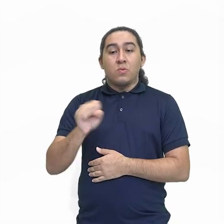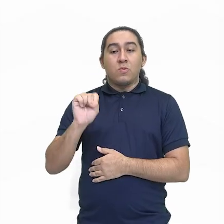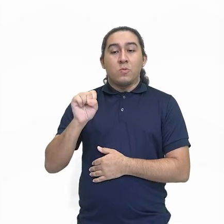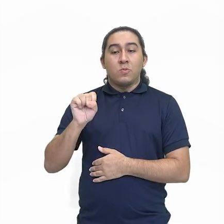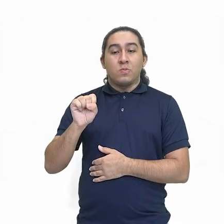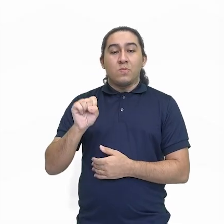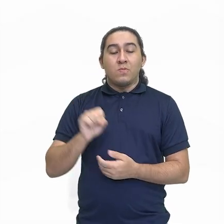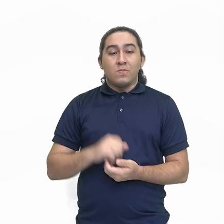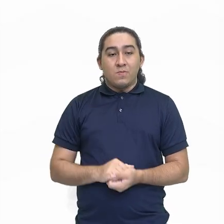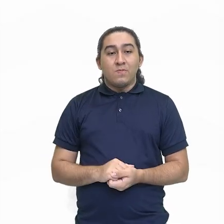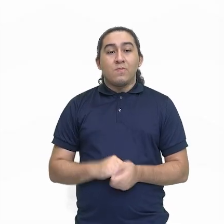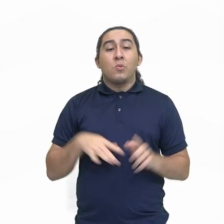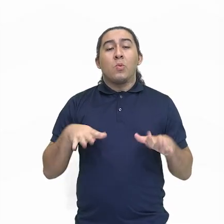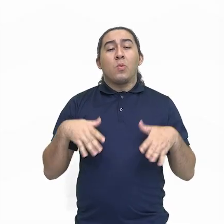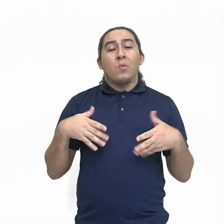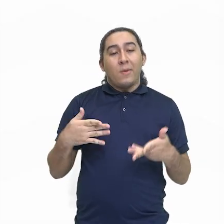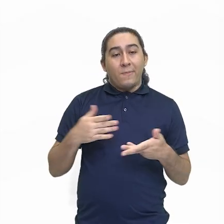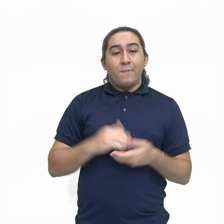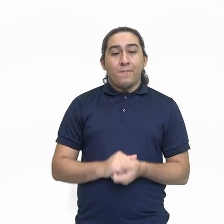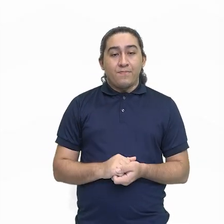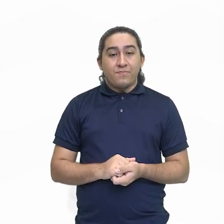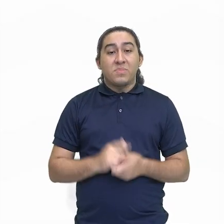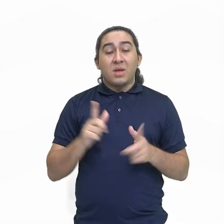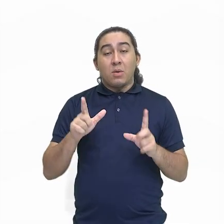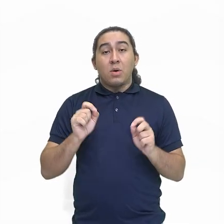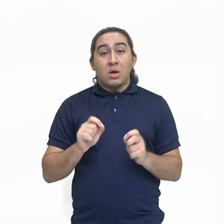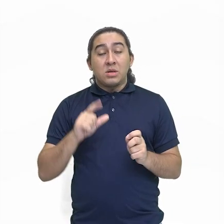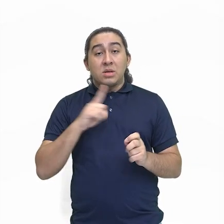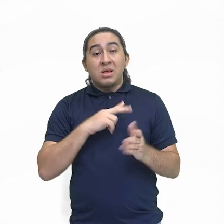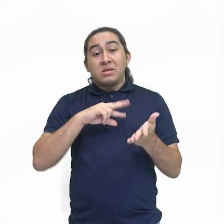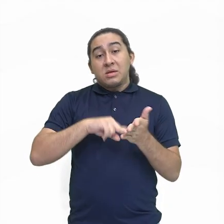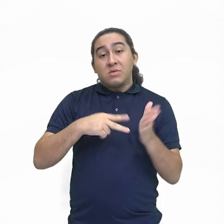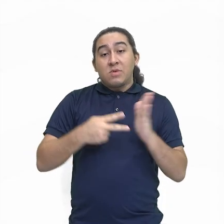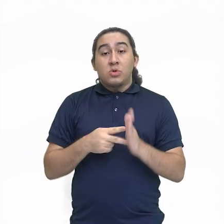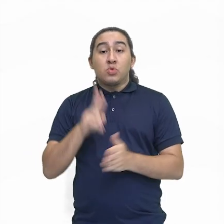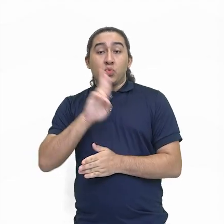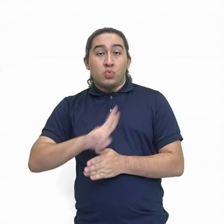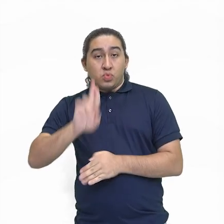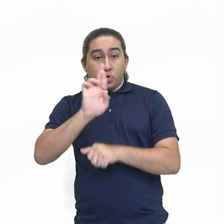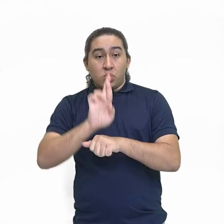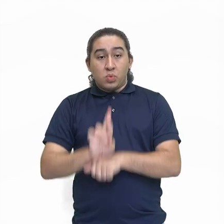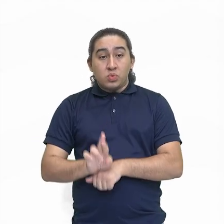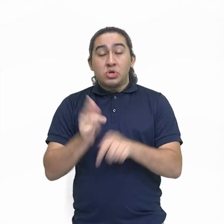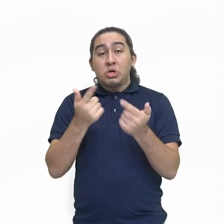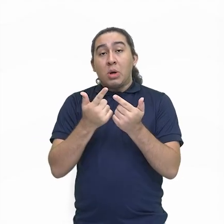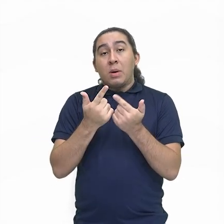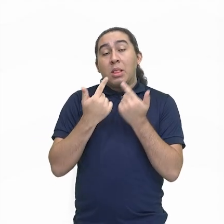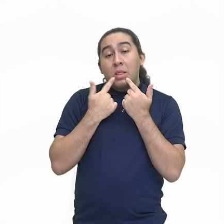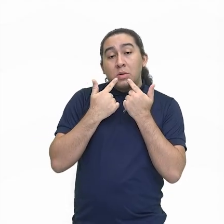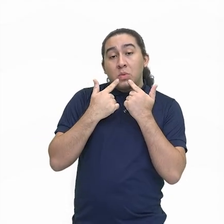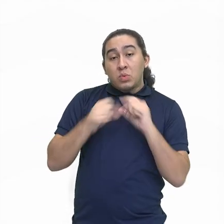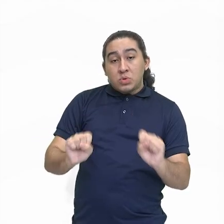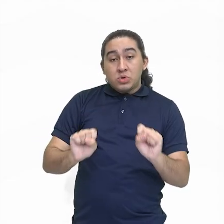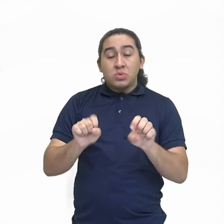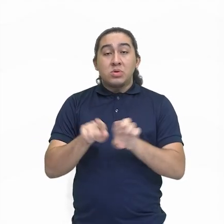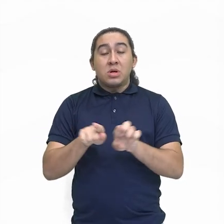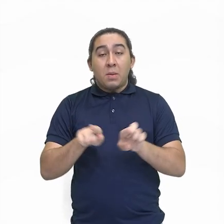que é efeitos de sentido na utilização de recursos linguísticos